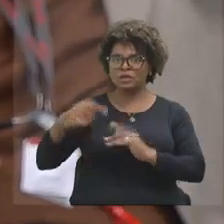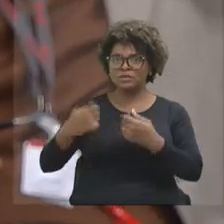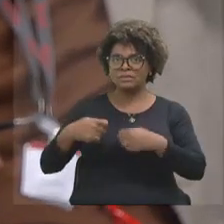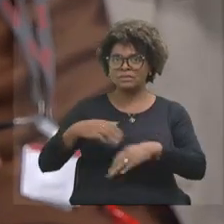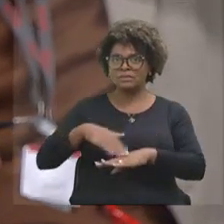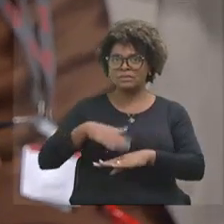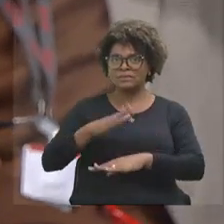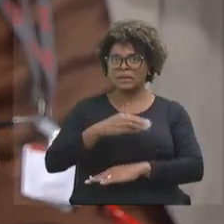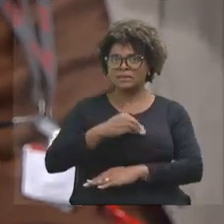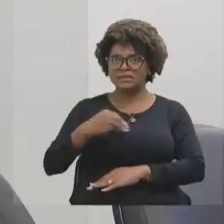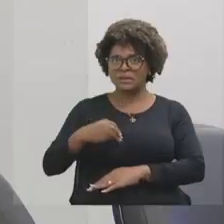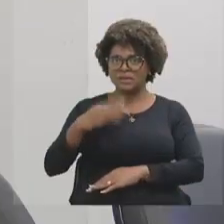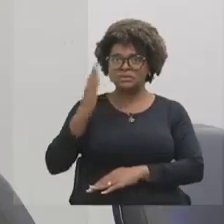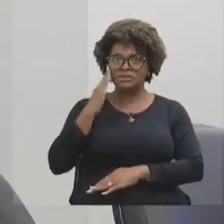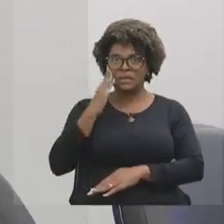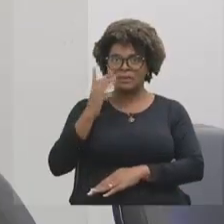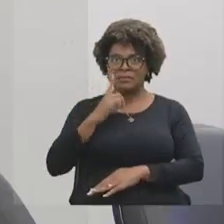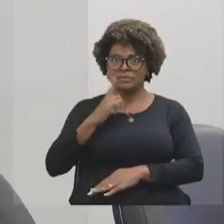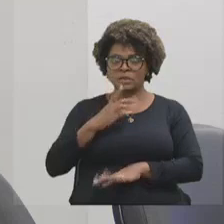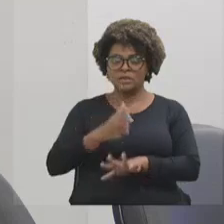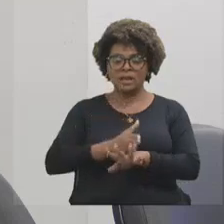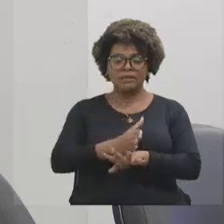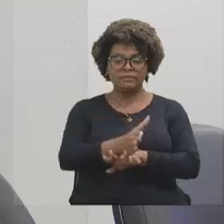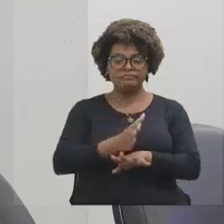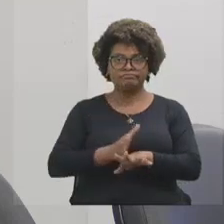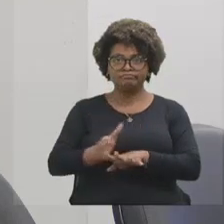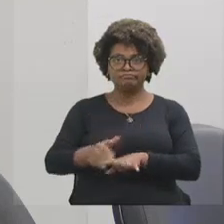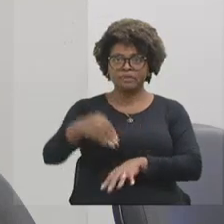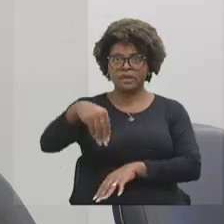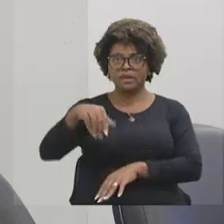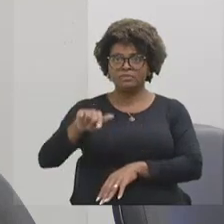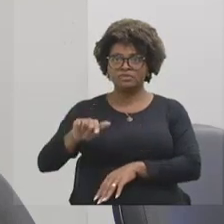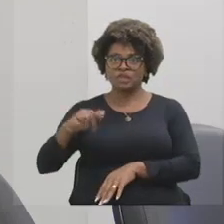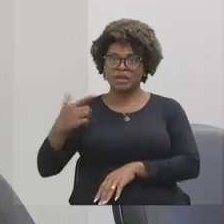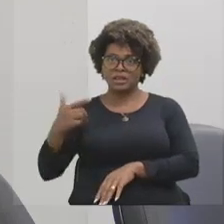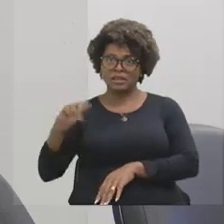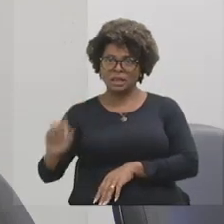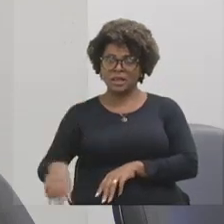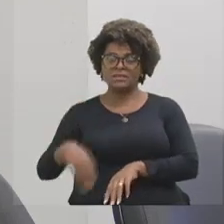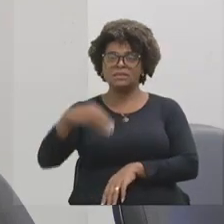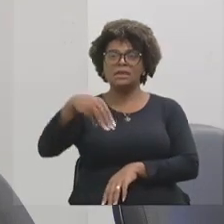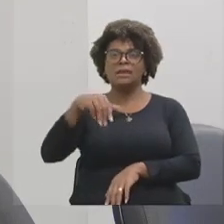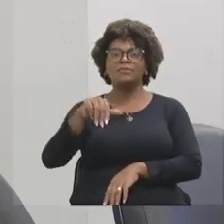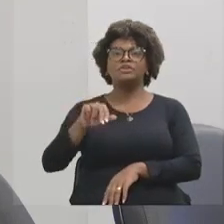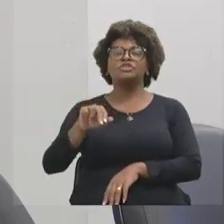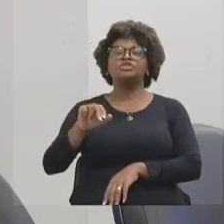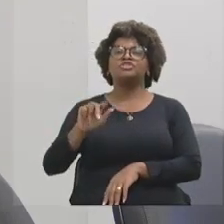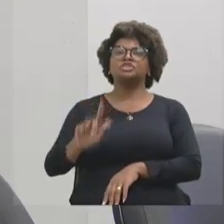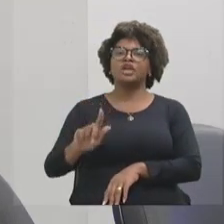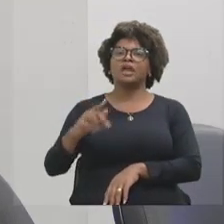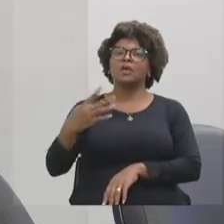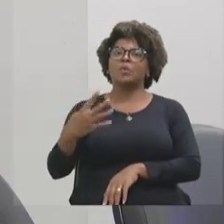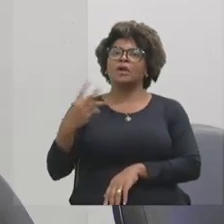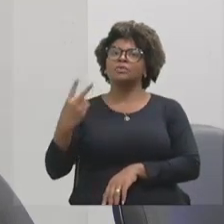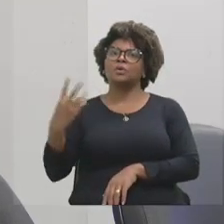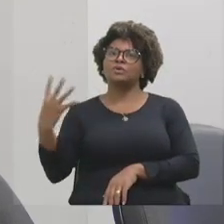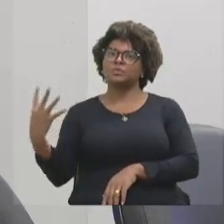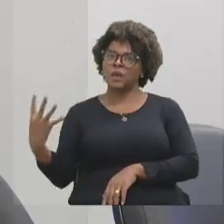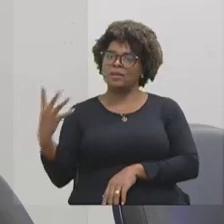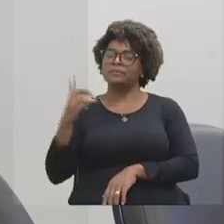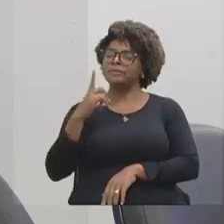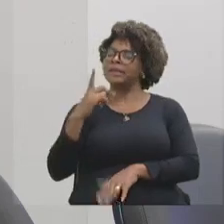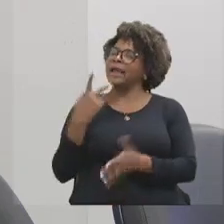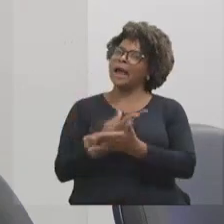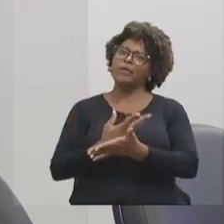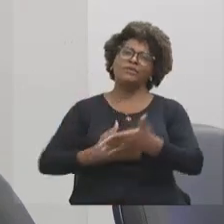a gente sabe que a gente tem duas vias de ligação que é mg-10 mg424 onde de fato acontece se dentes recorrentes inclusive